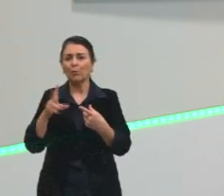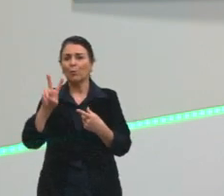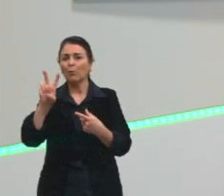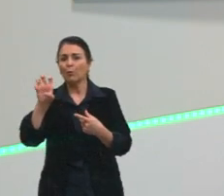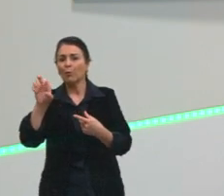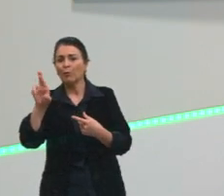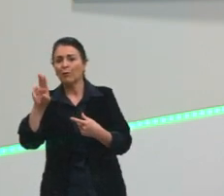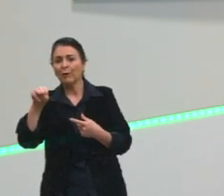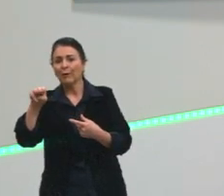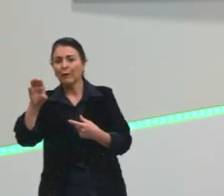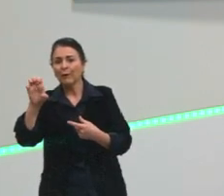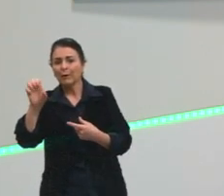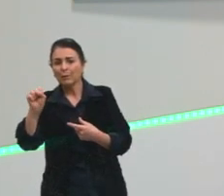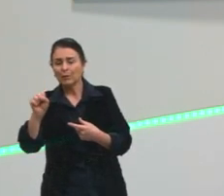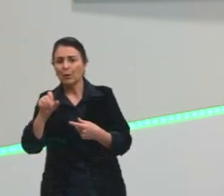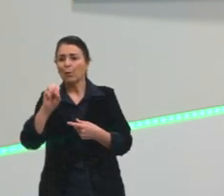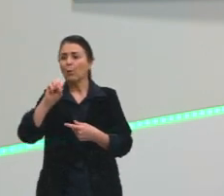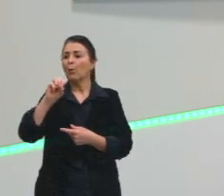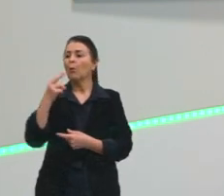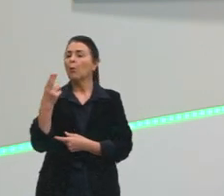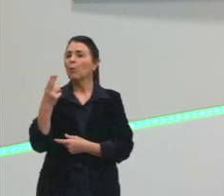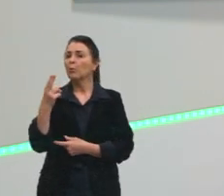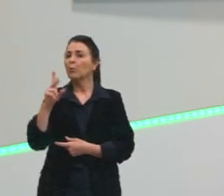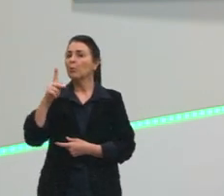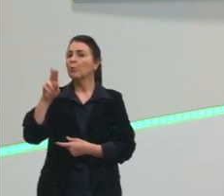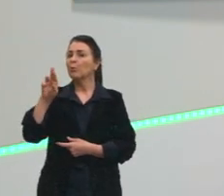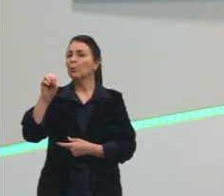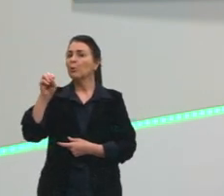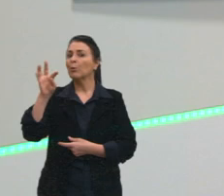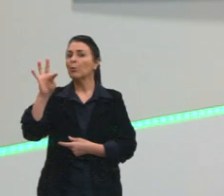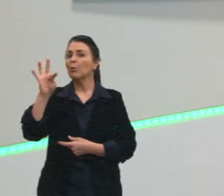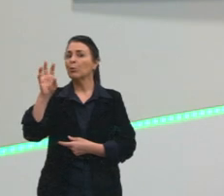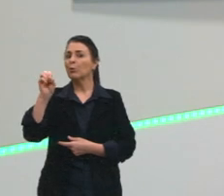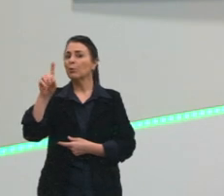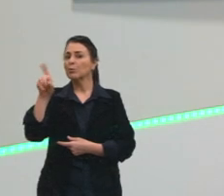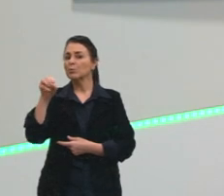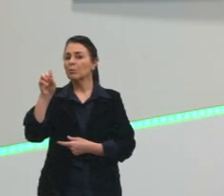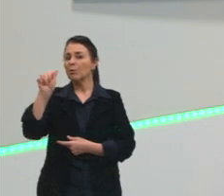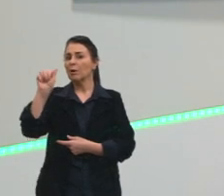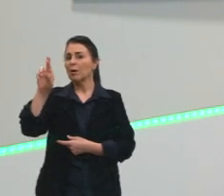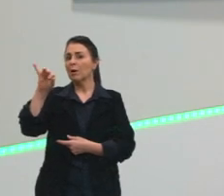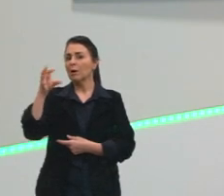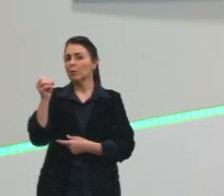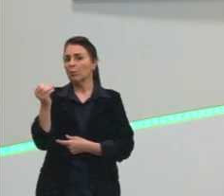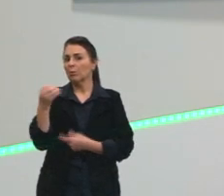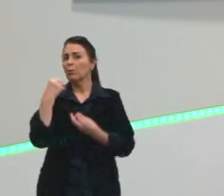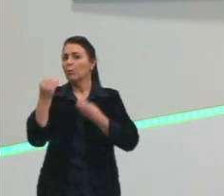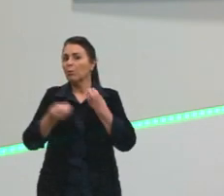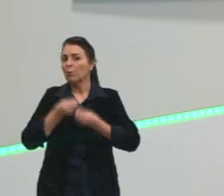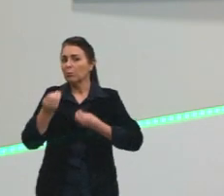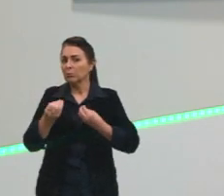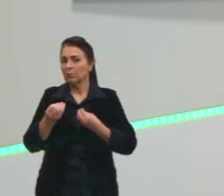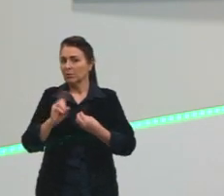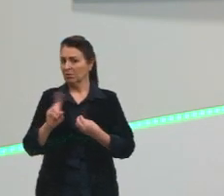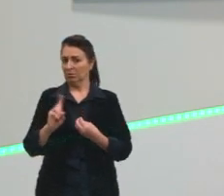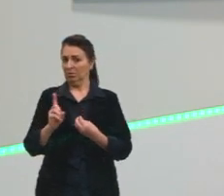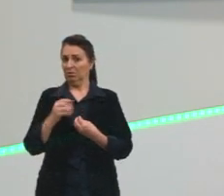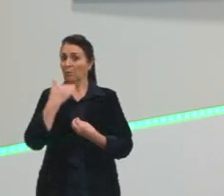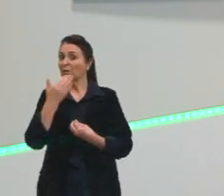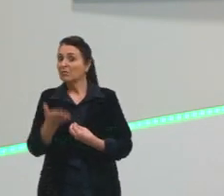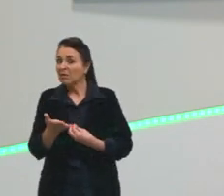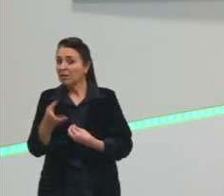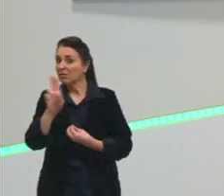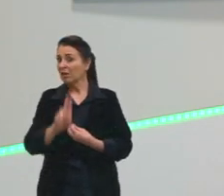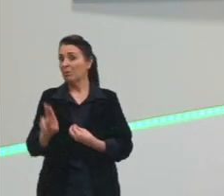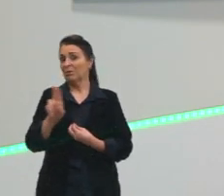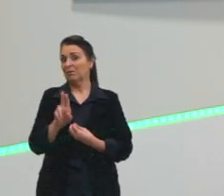exemplo né o por um protozoário bom então não fecha e vai pegando informação que eu